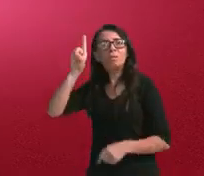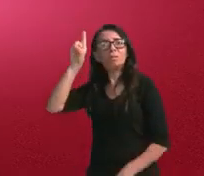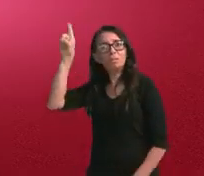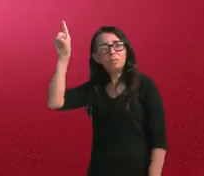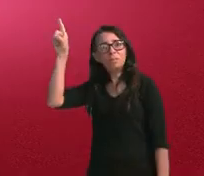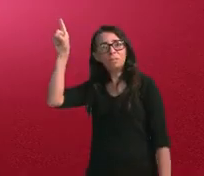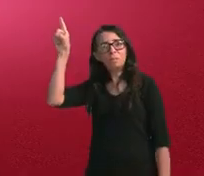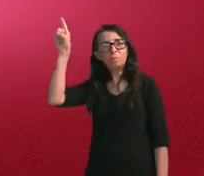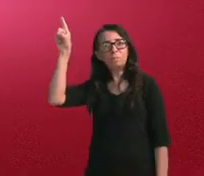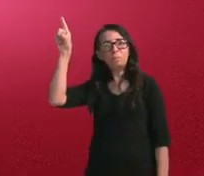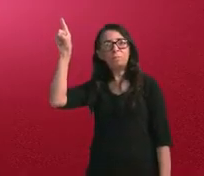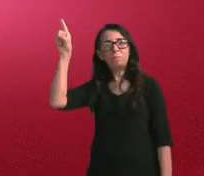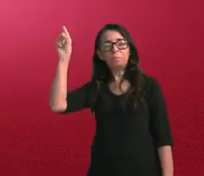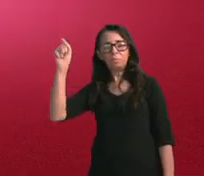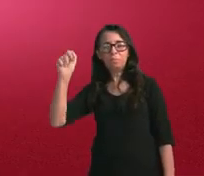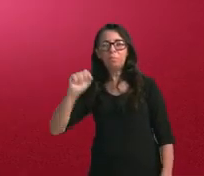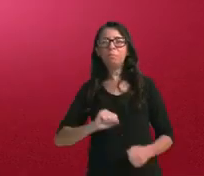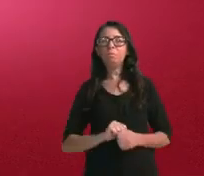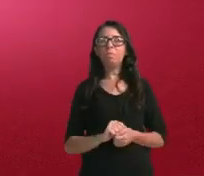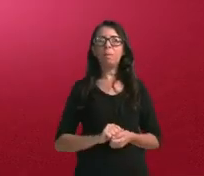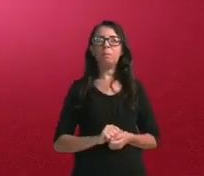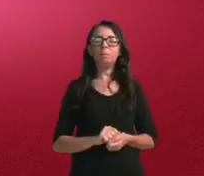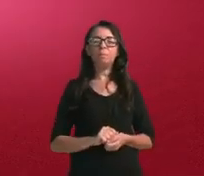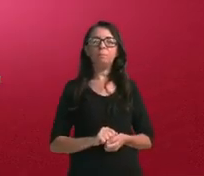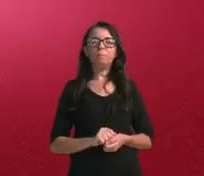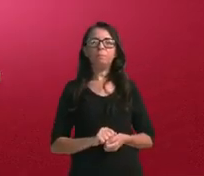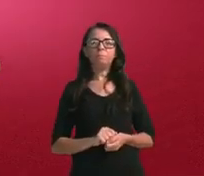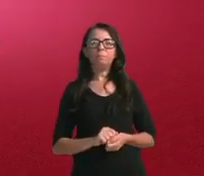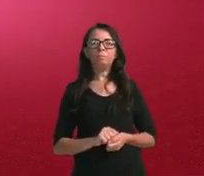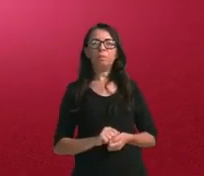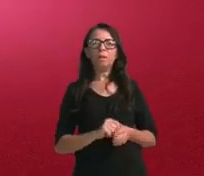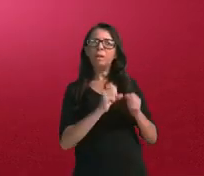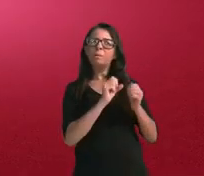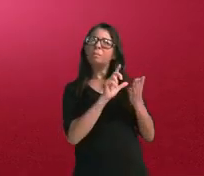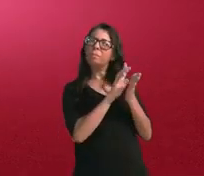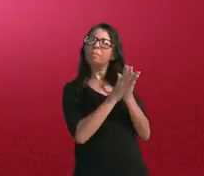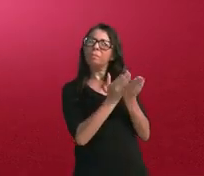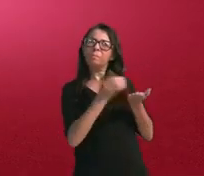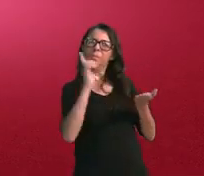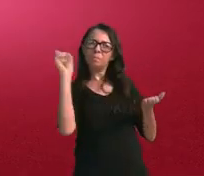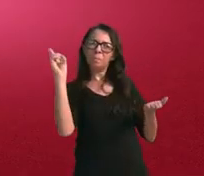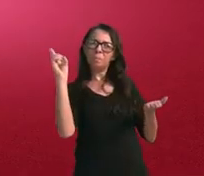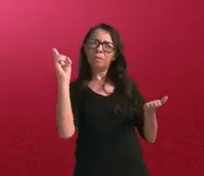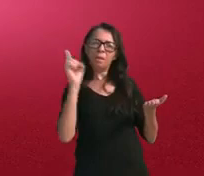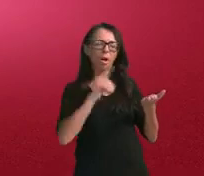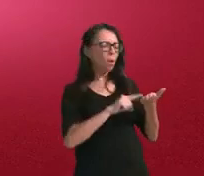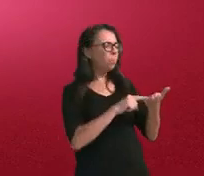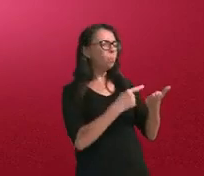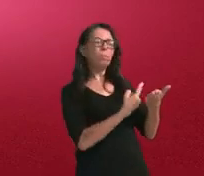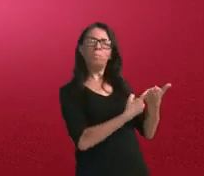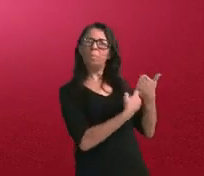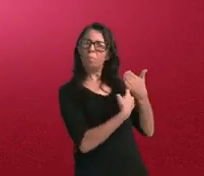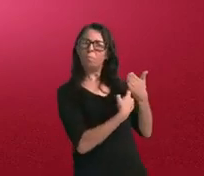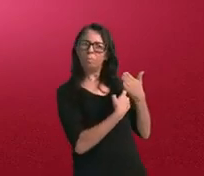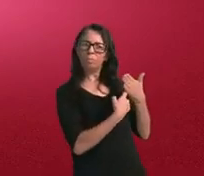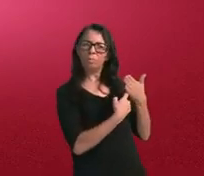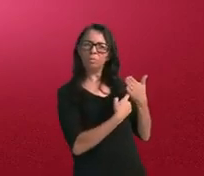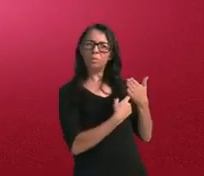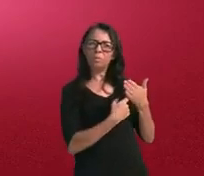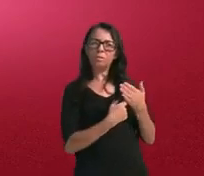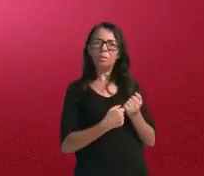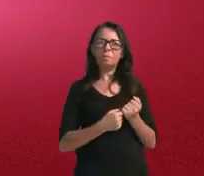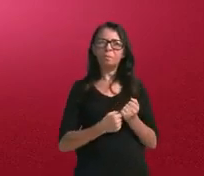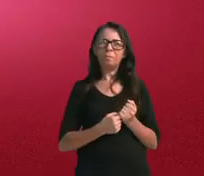Egito, onde que Deus agia por intermédio de Moisés, mas antes Moisés tinha